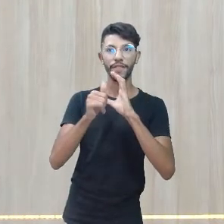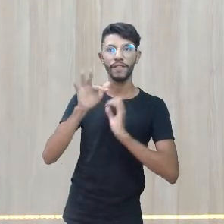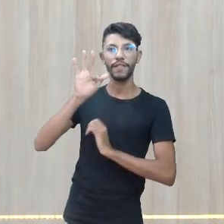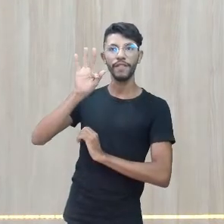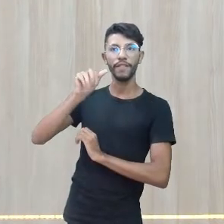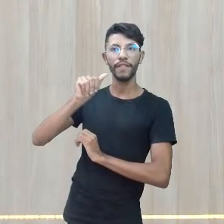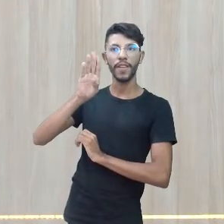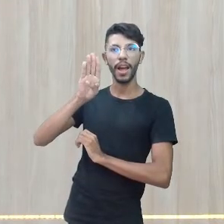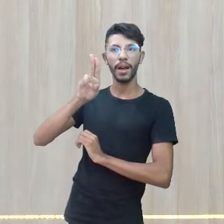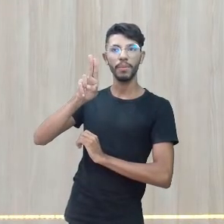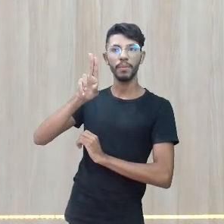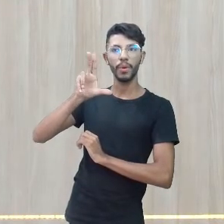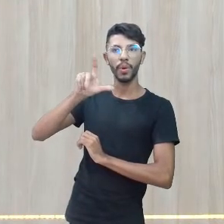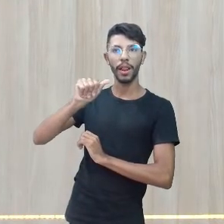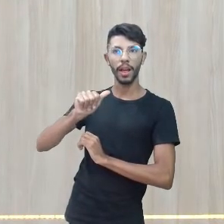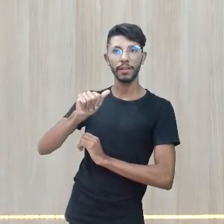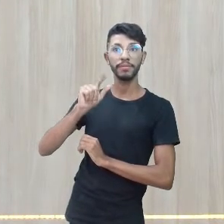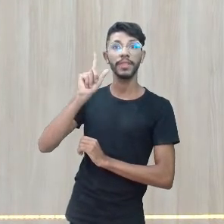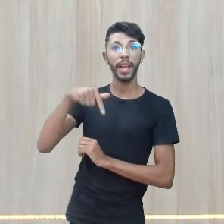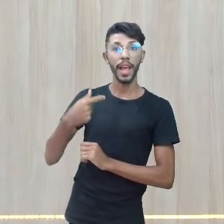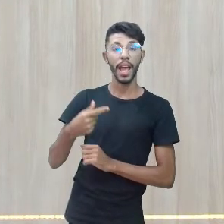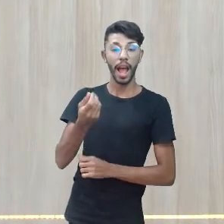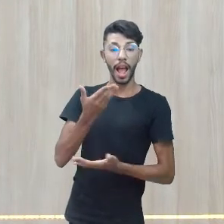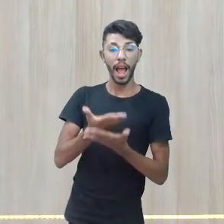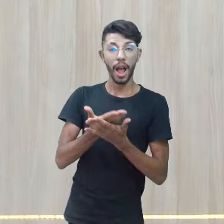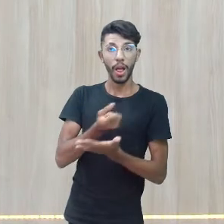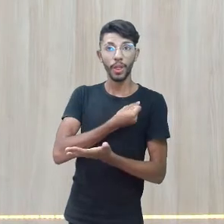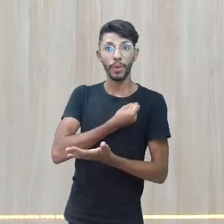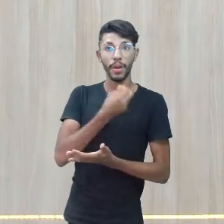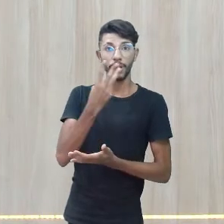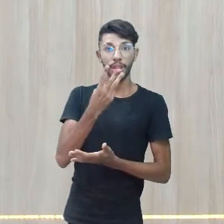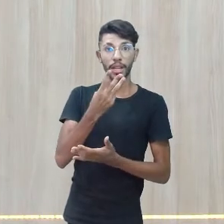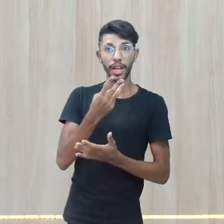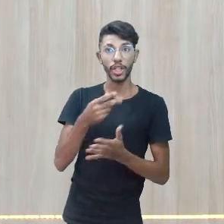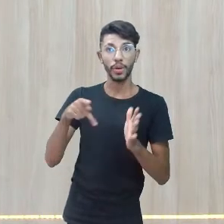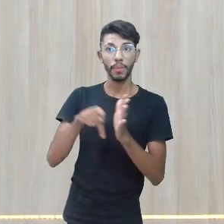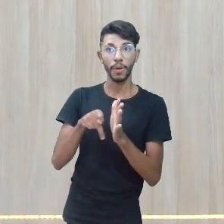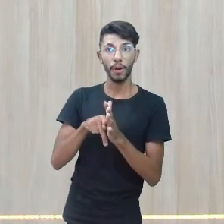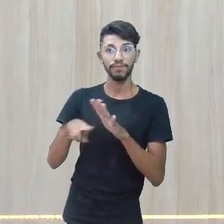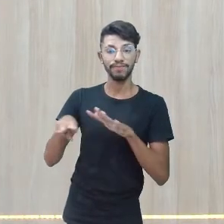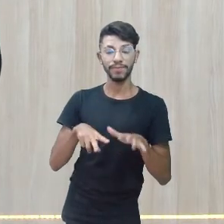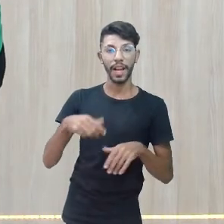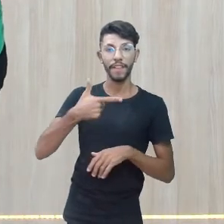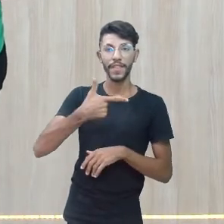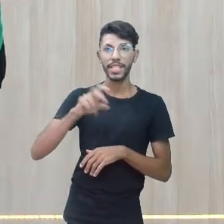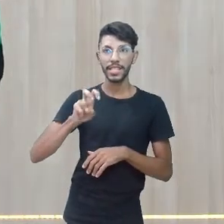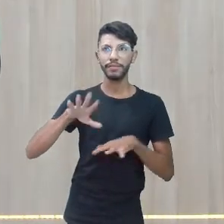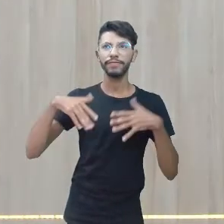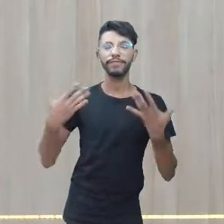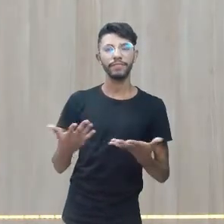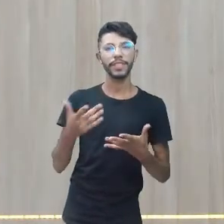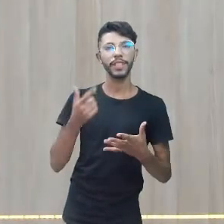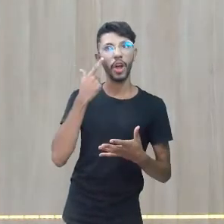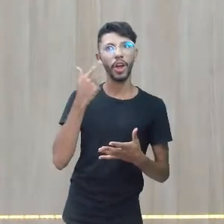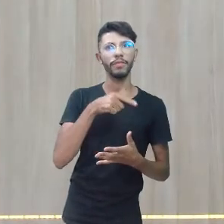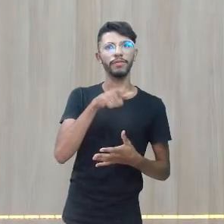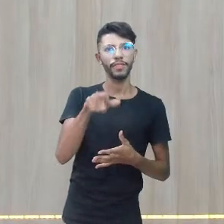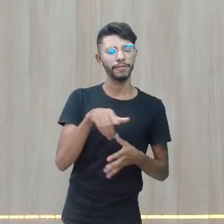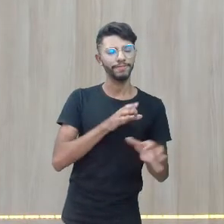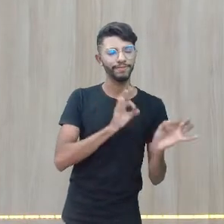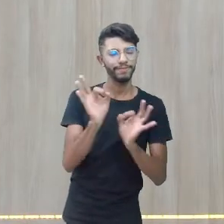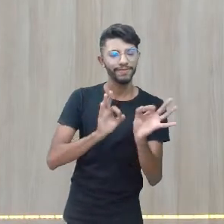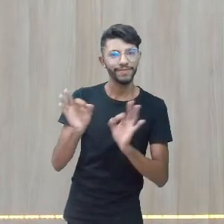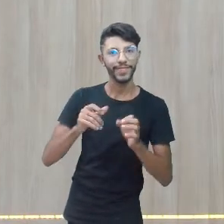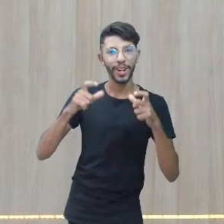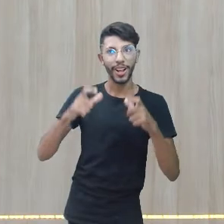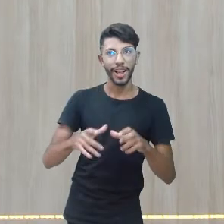terceira aula da trilha 25. E aí, como sempre falo com vocês, prepara aí o ambiente, mas